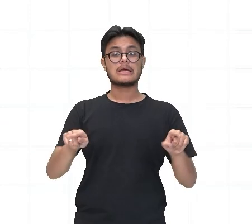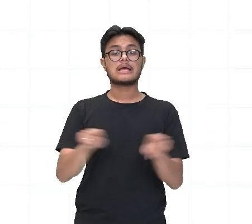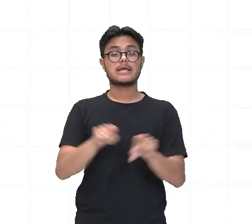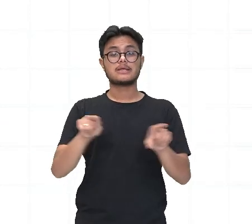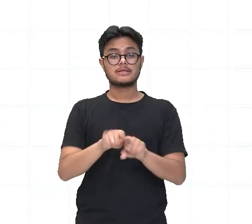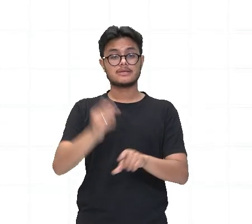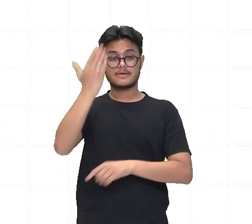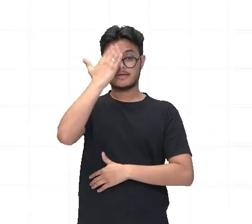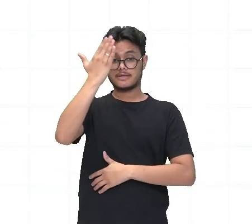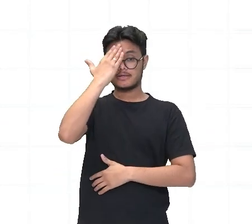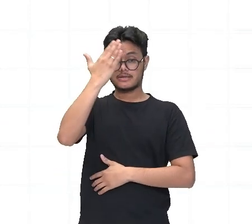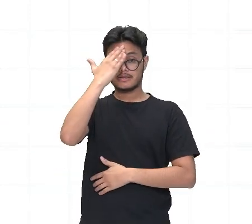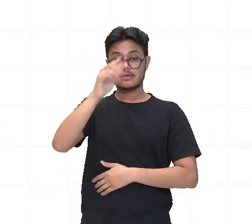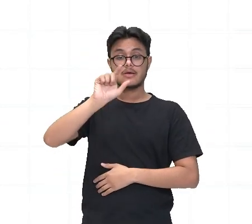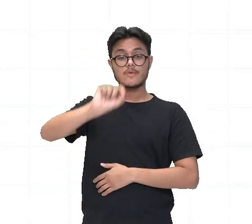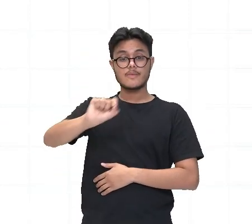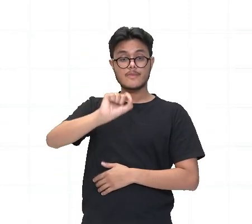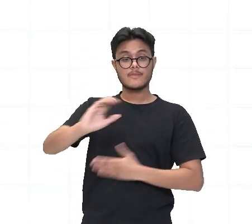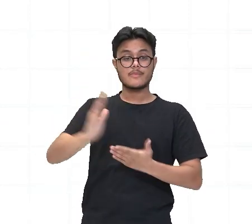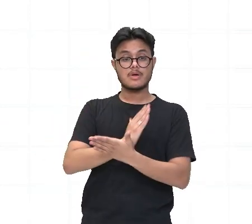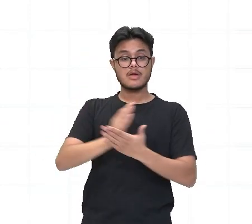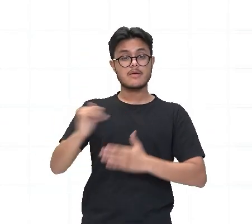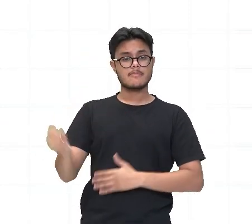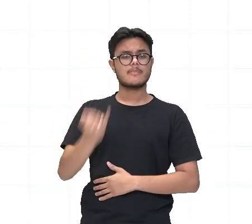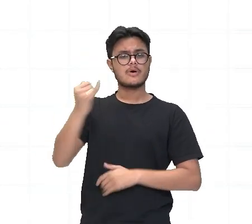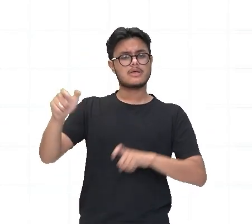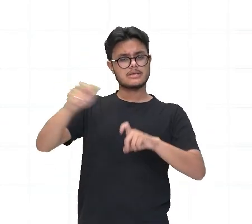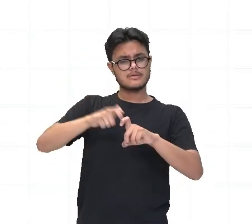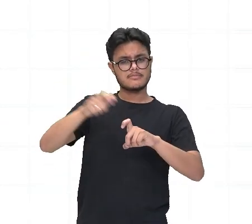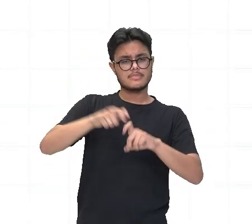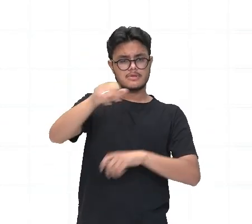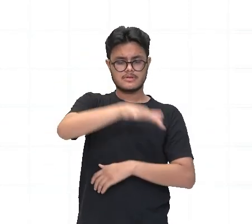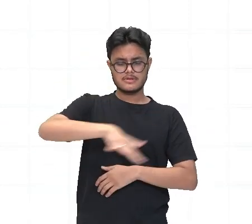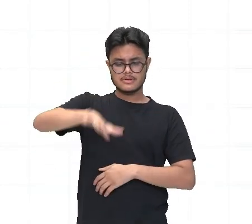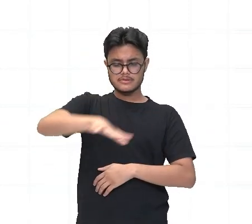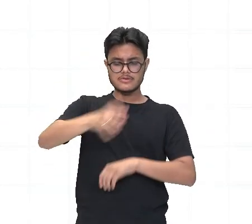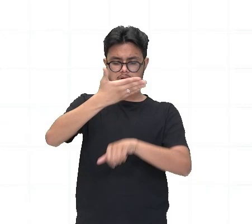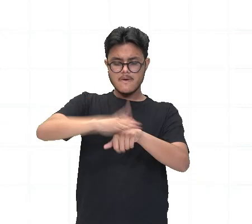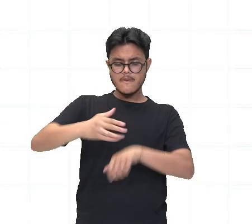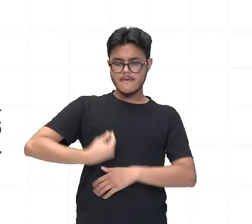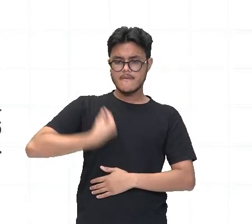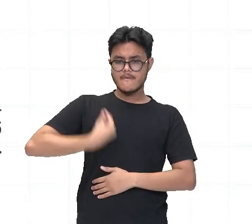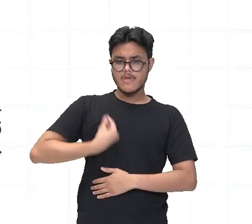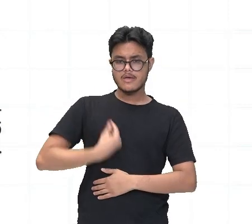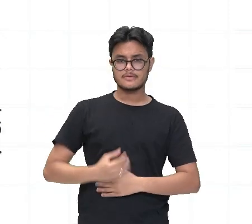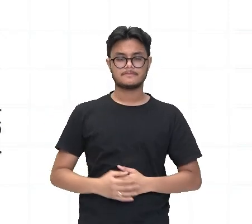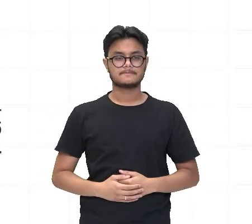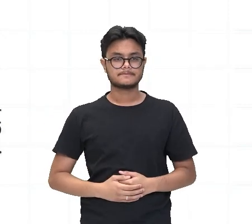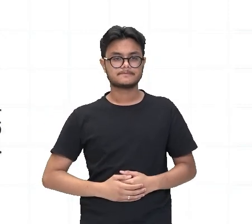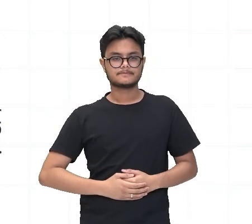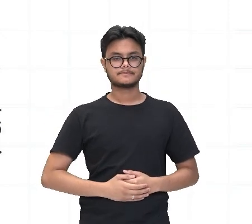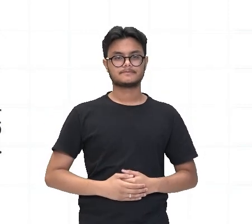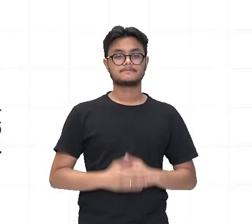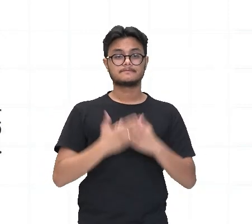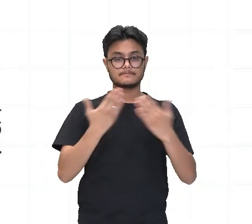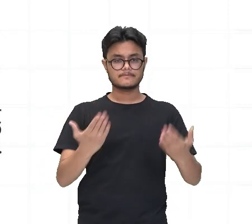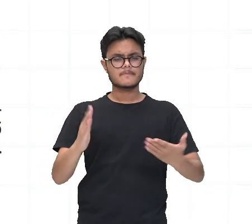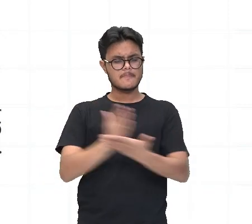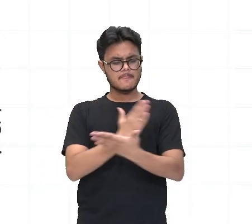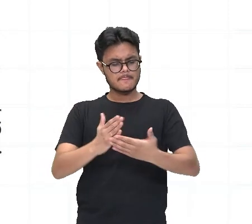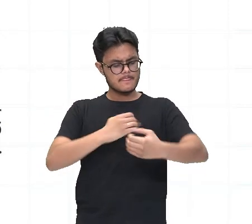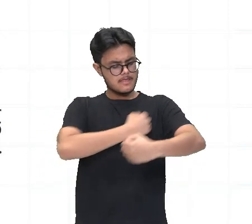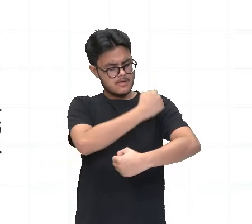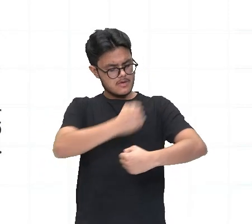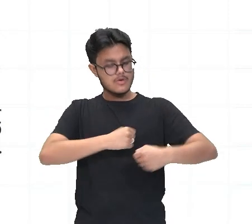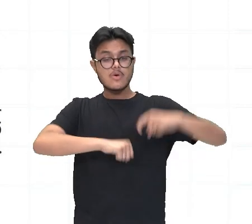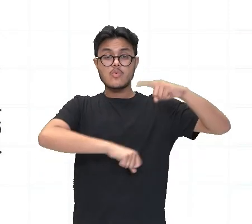do pendúculo, ensina-se também sua importância medicinal e suas aplicações práticas. Seguindo adiante, no texto, os